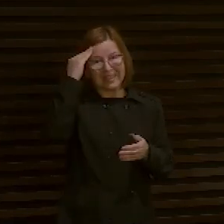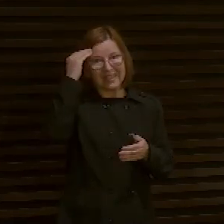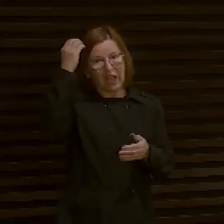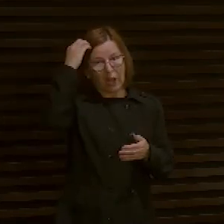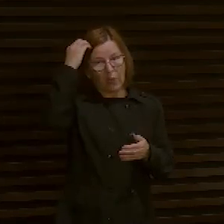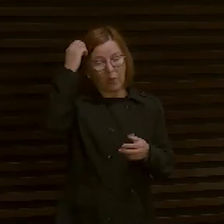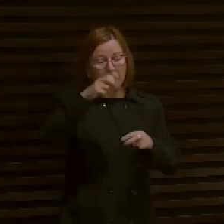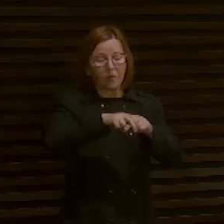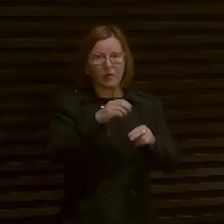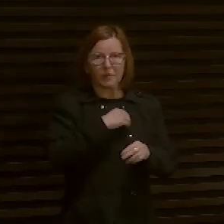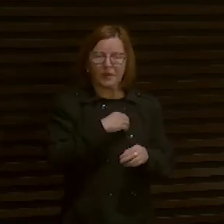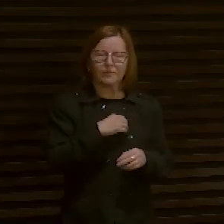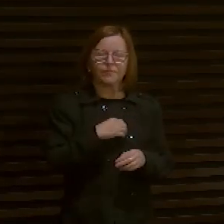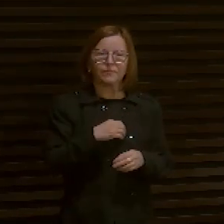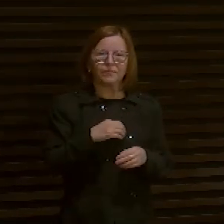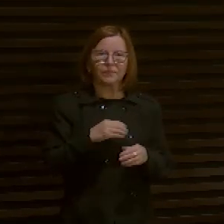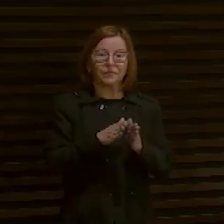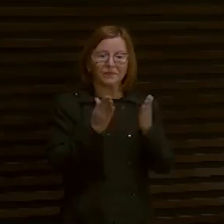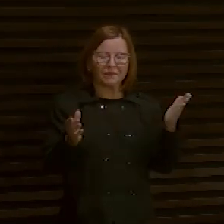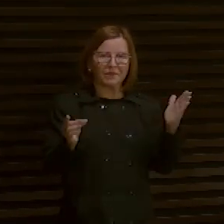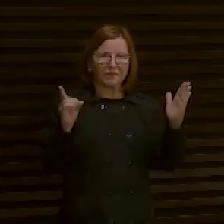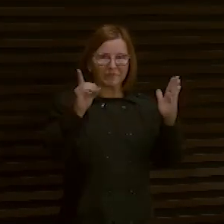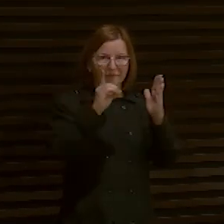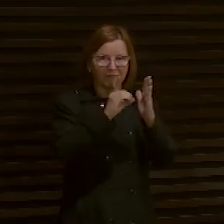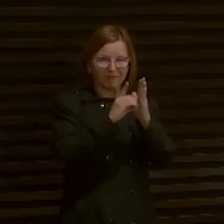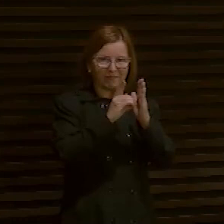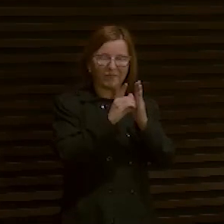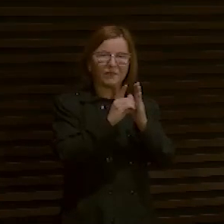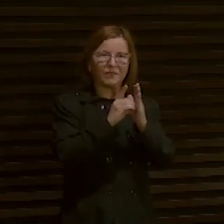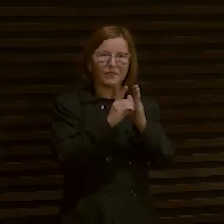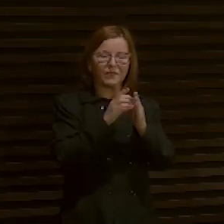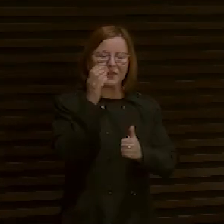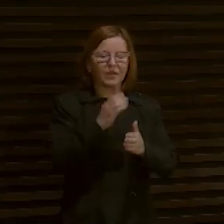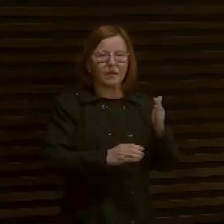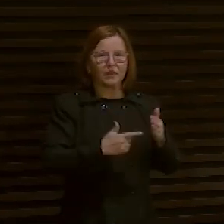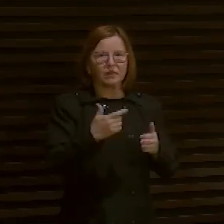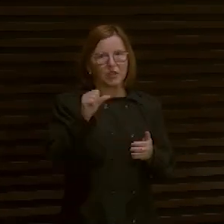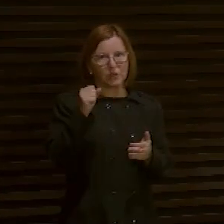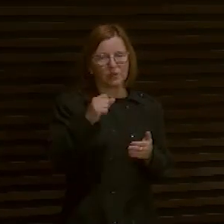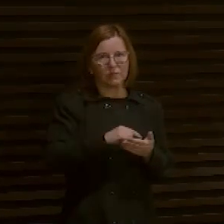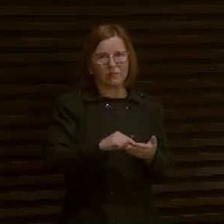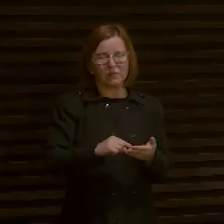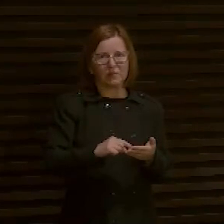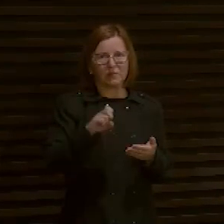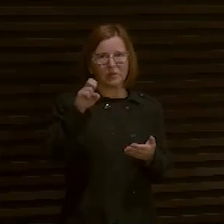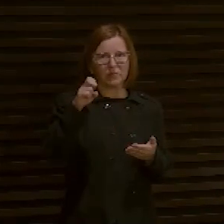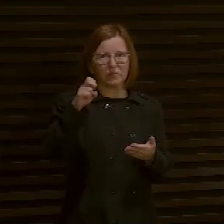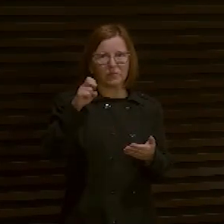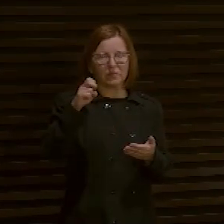Deuteronômio, capítulo 28, dos versículos 52